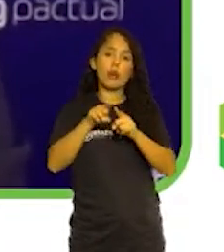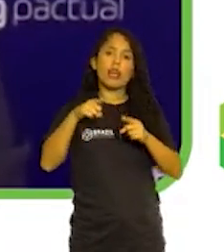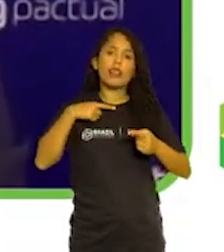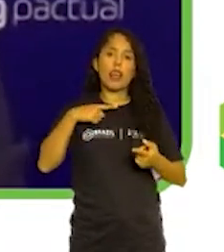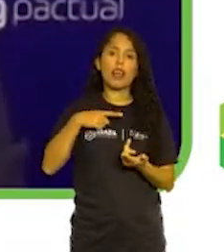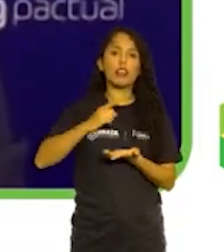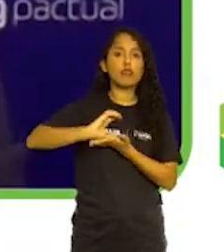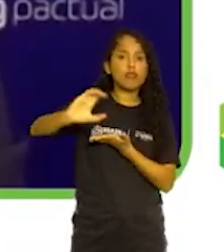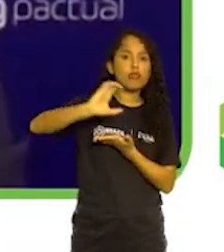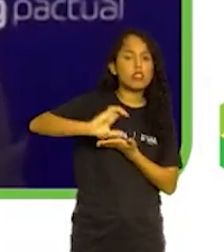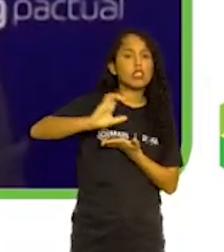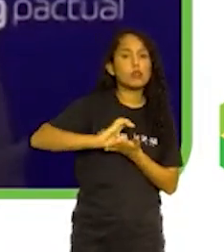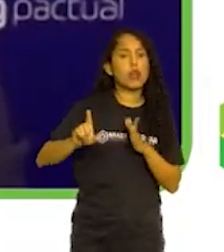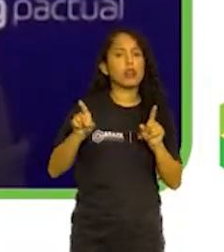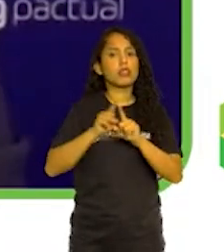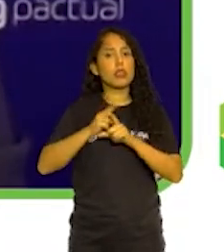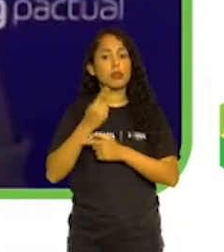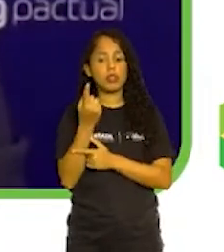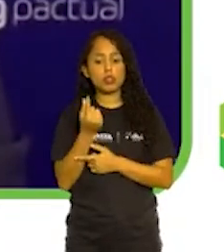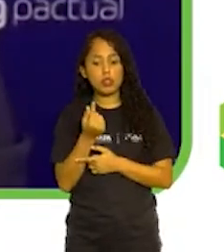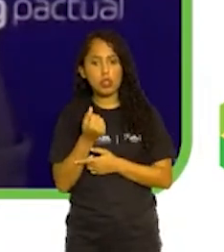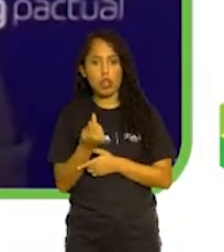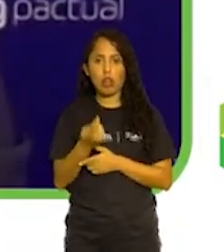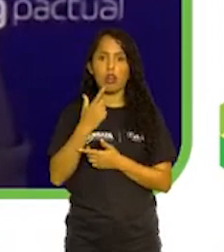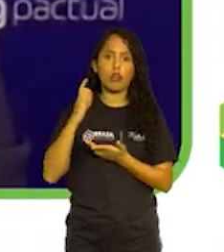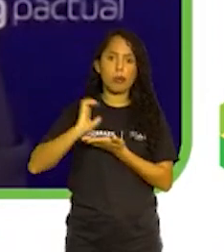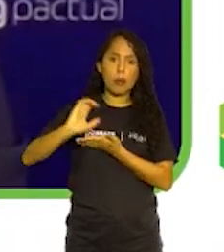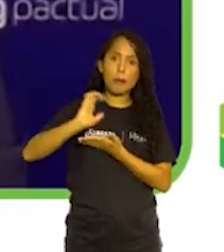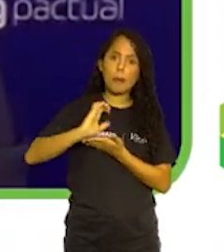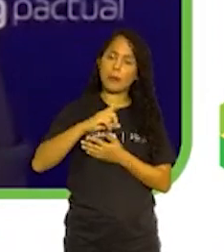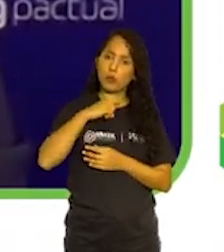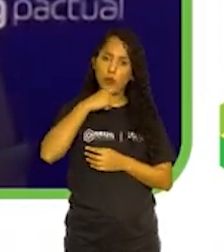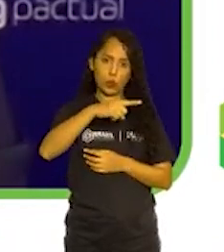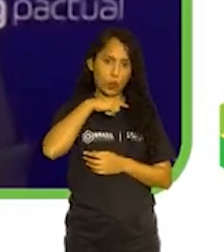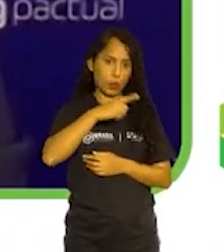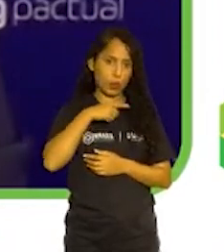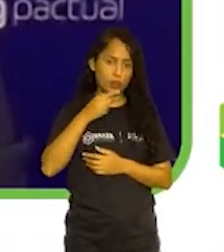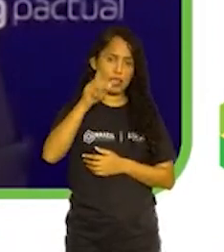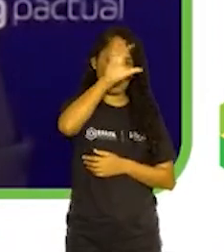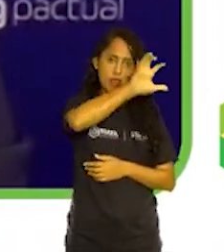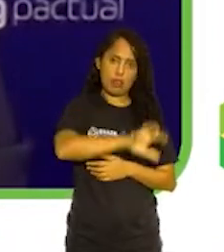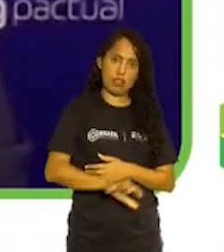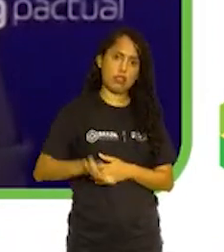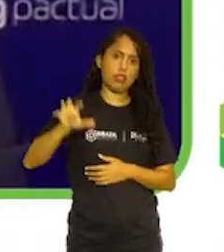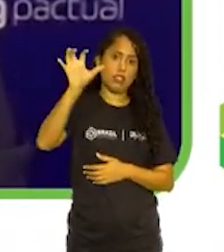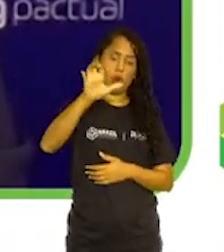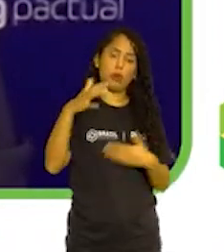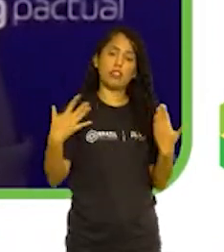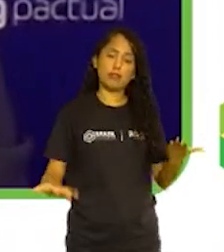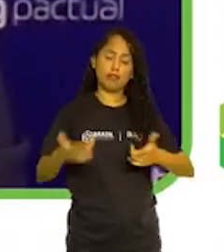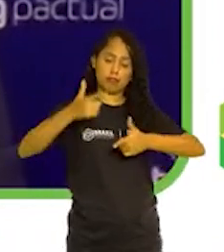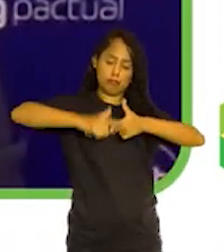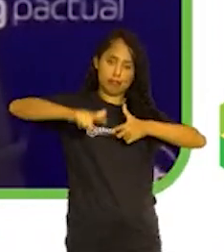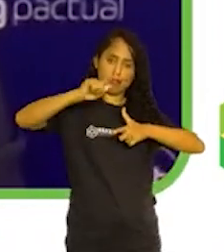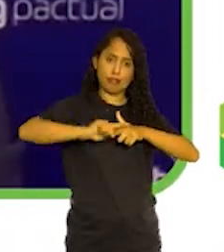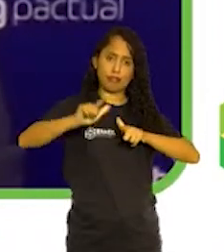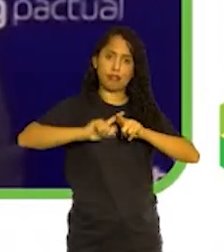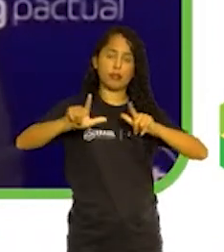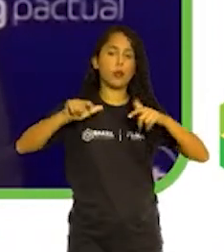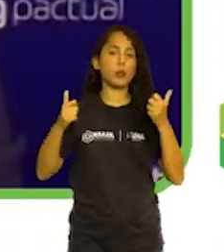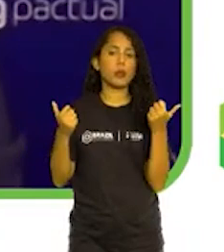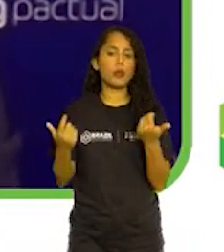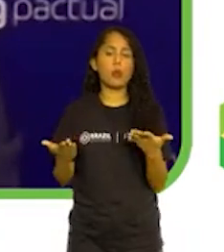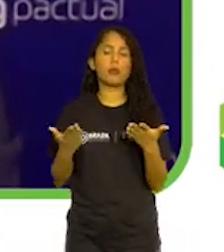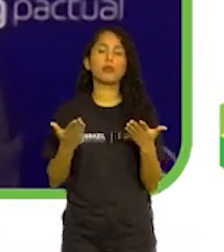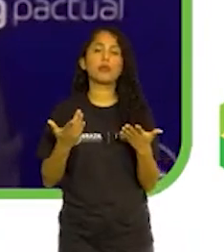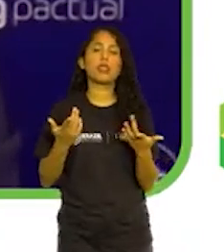por dinheiro para executar investimento, enfim, nas suas regiões. E a gente tem um problema. Qual é o problema? Para fazer com que